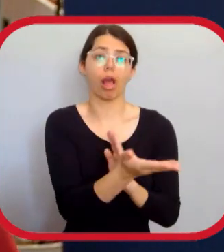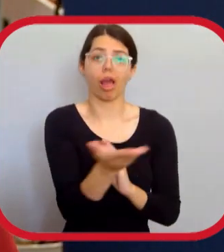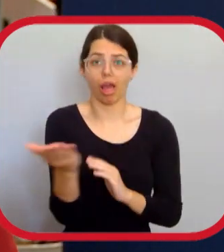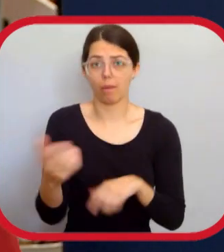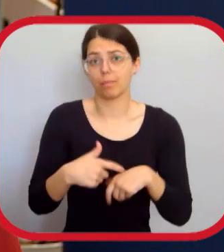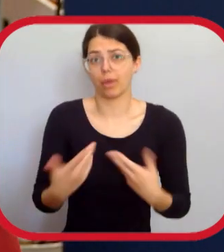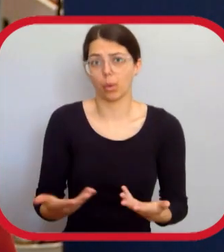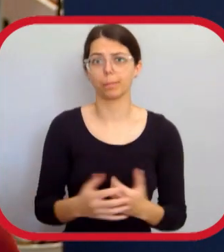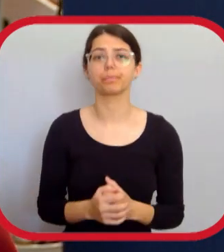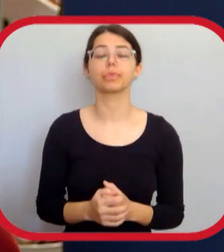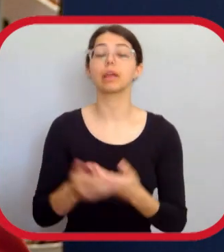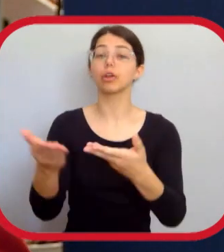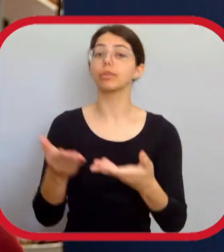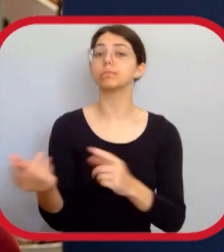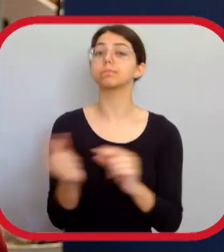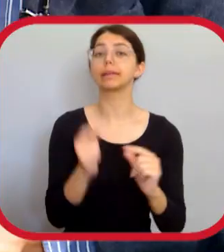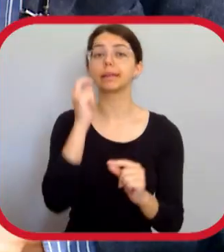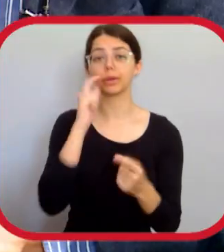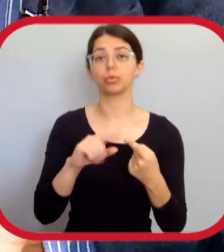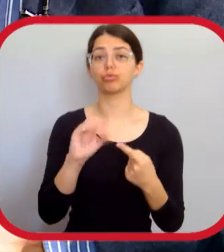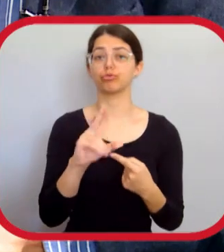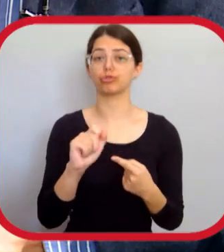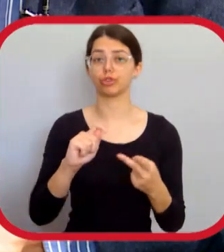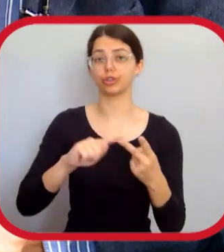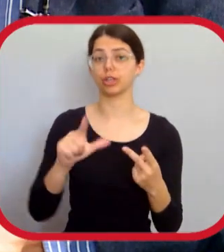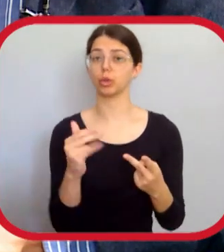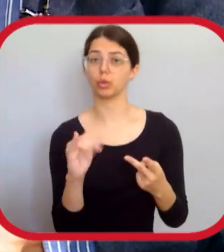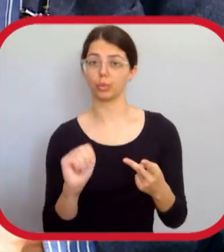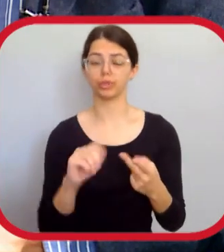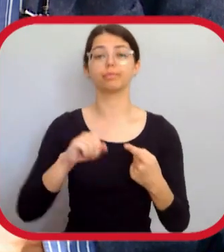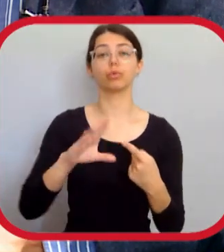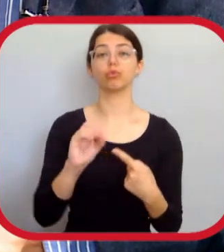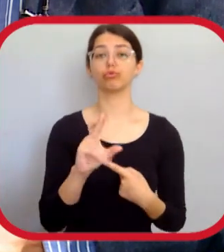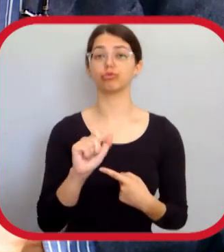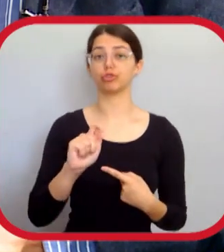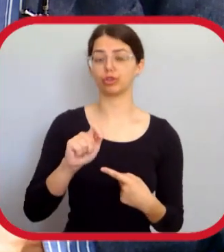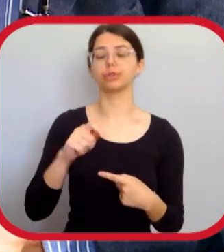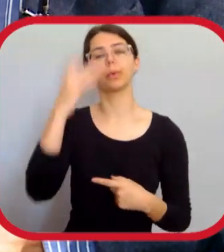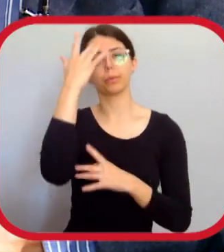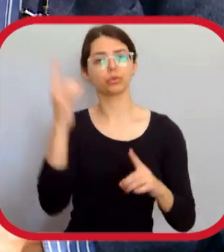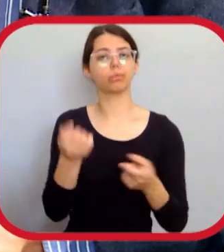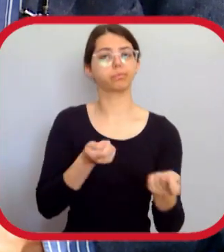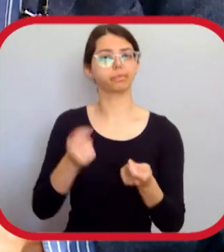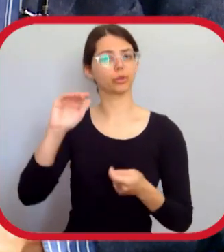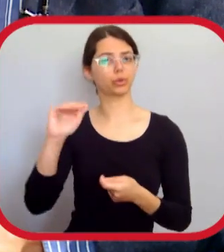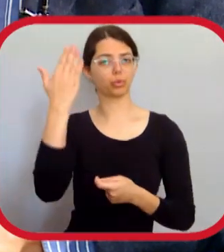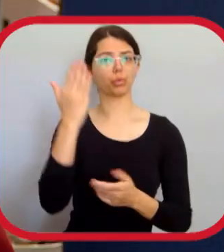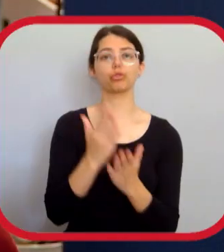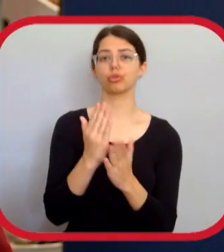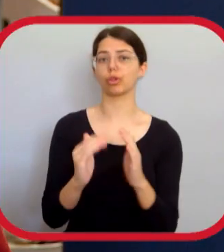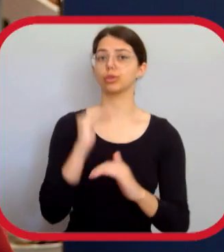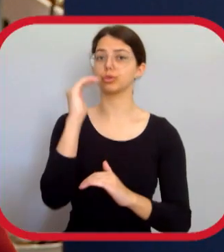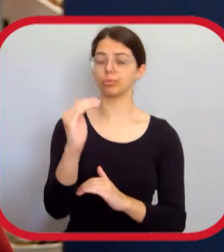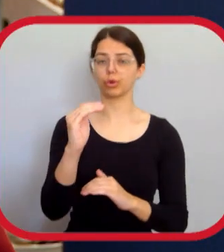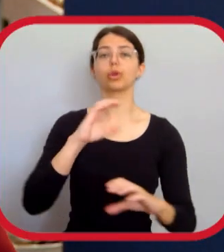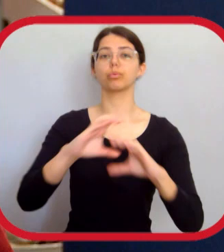correm. São convidados deste debate Jorge Veríssimo e Luís Carriço. Jorge Veríssimo é professor coordenador principal na